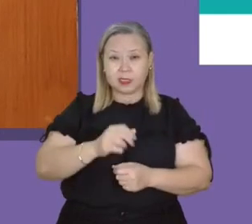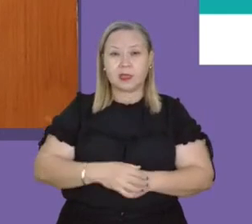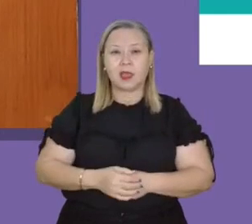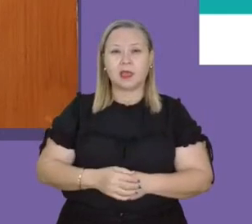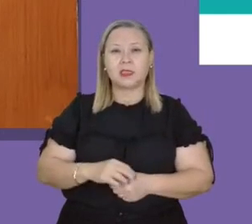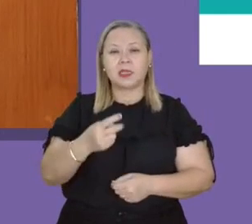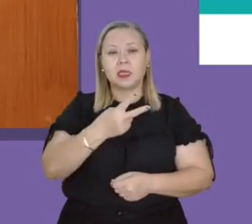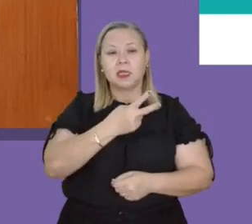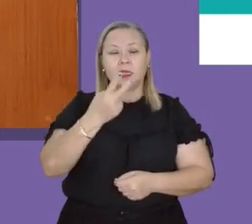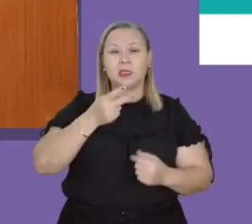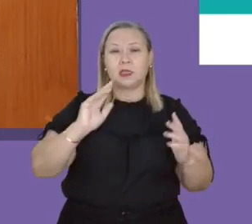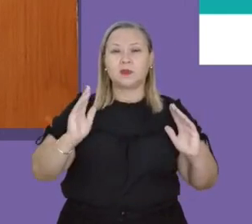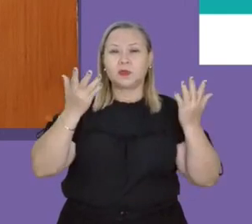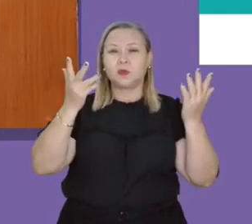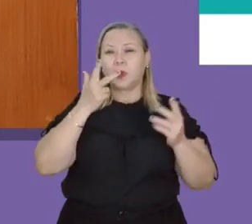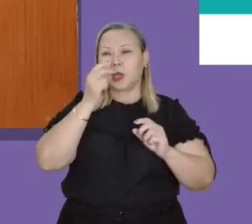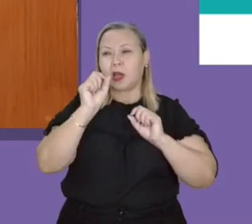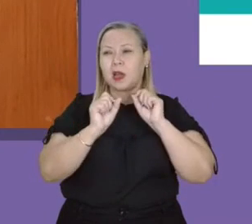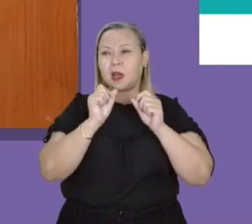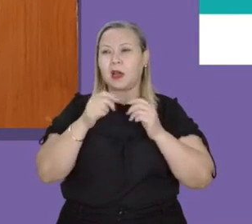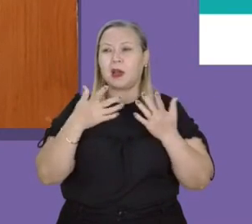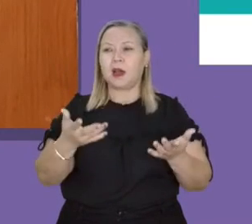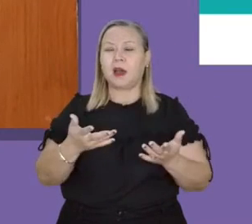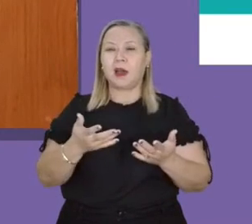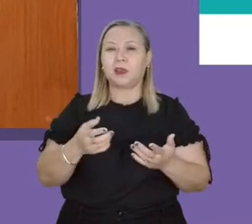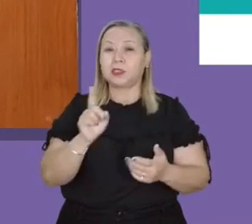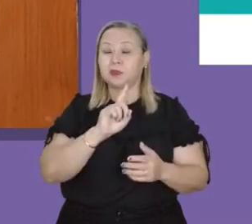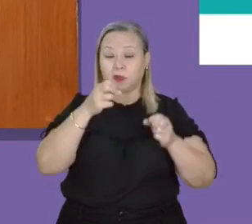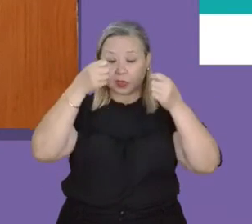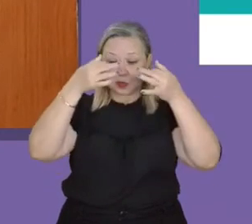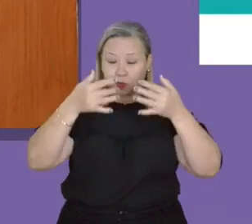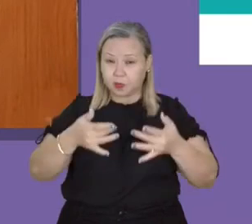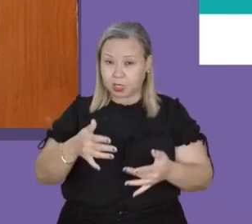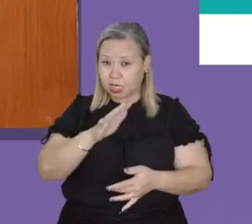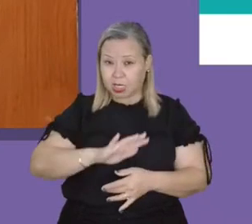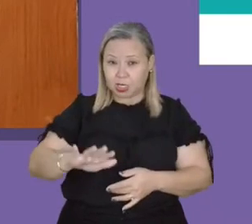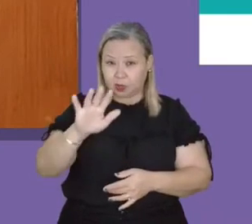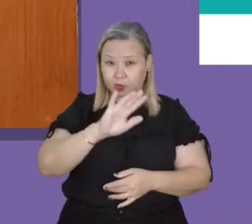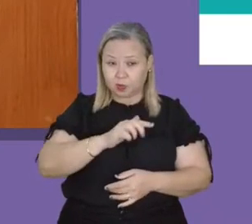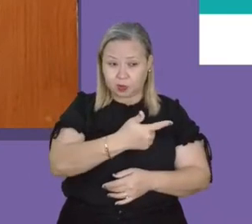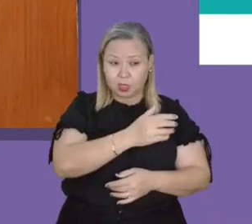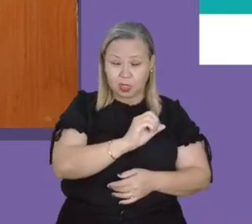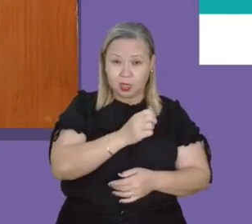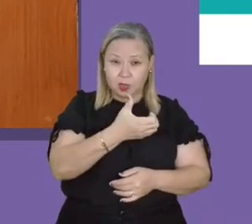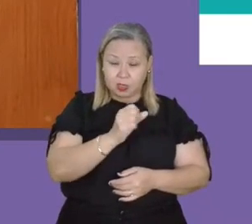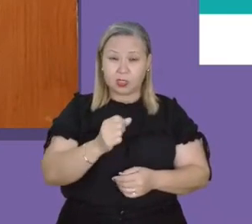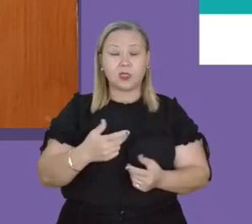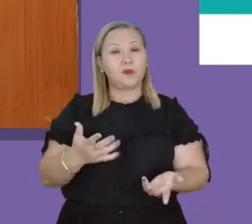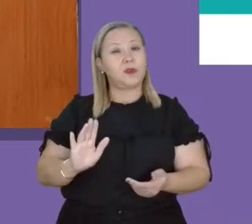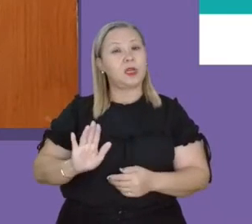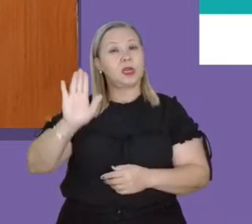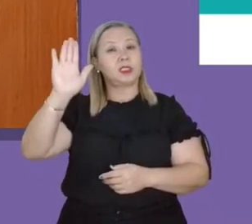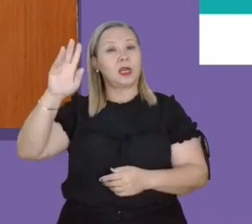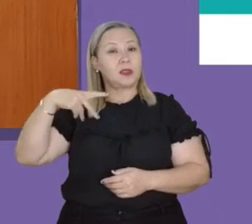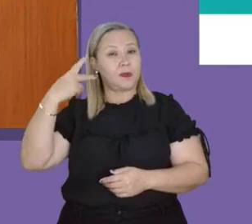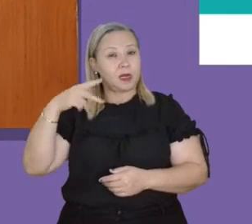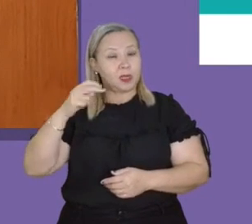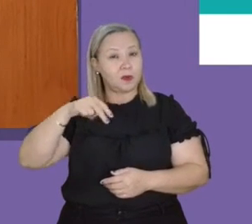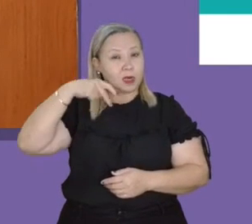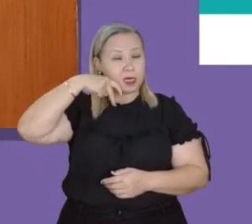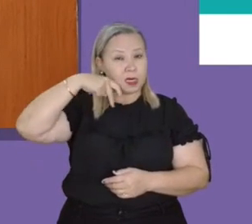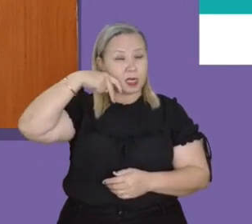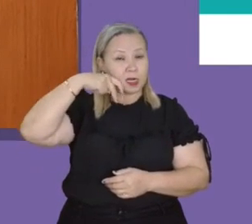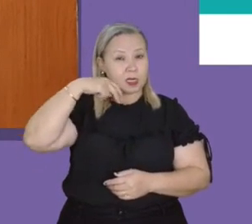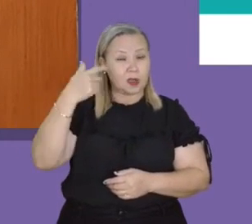campanhas, acho que eu não expliquei direitinho que em 2016 eu fui candidata a vereadora em Natal. Eu ganhei